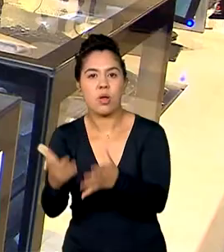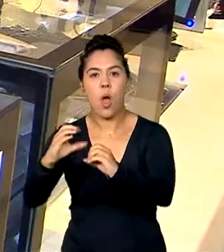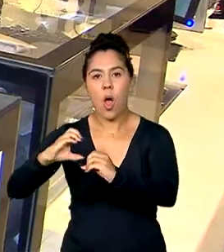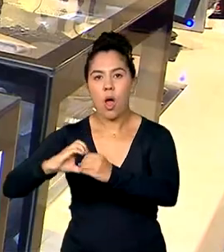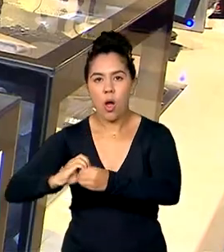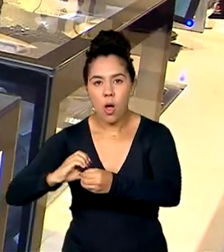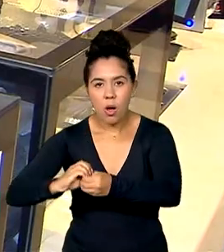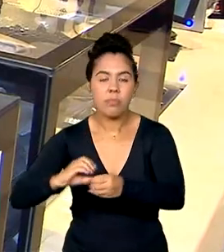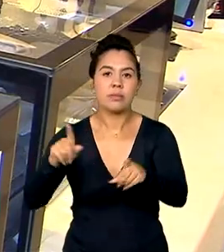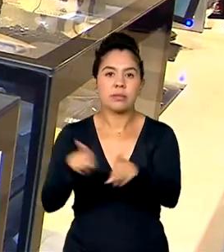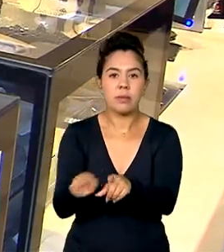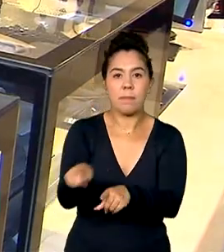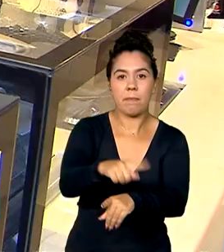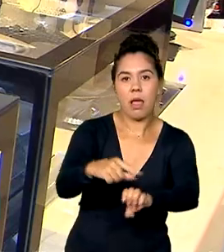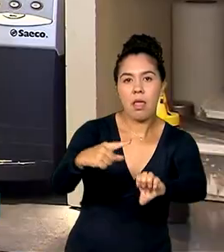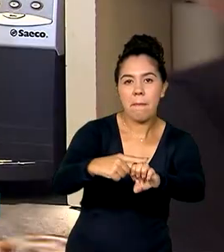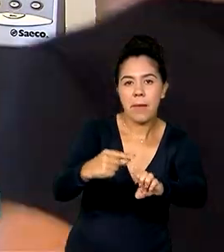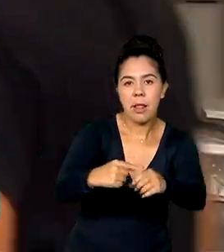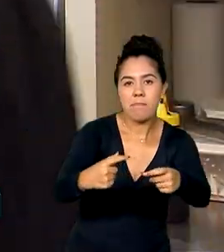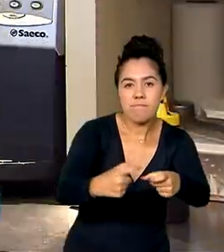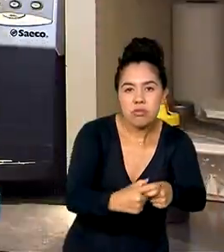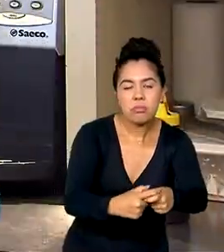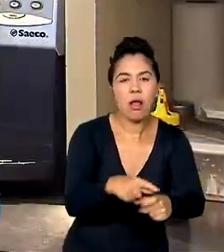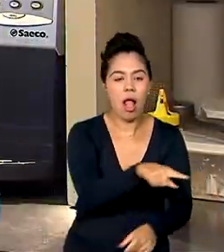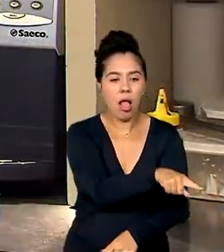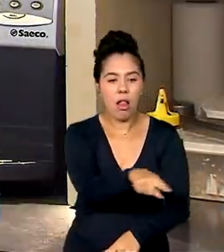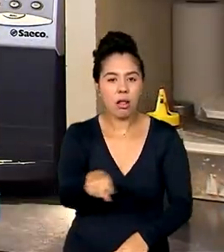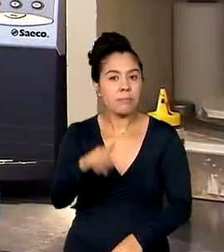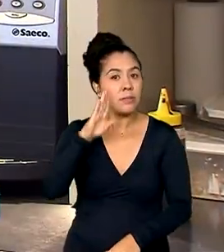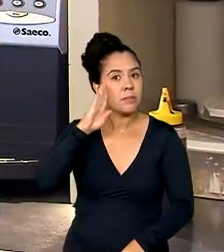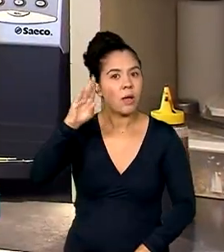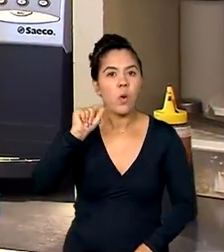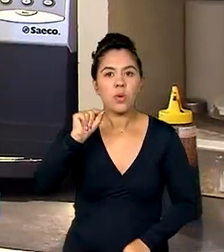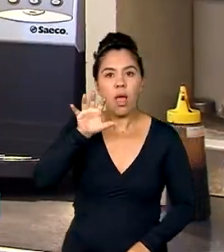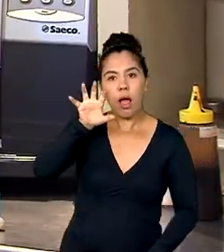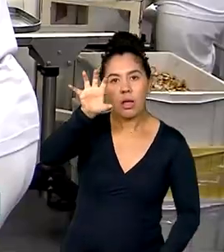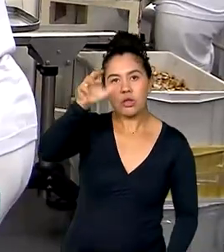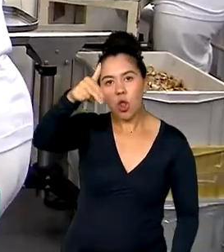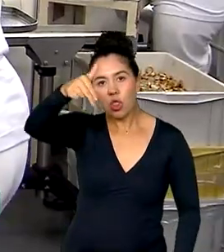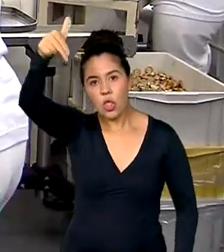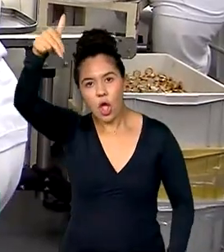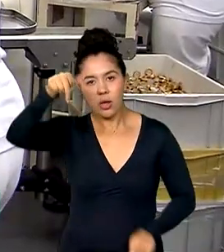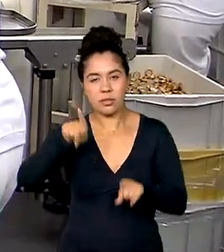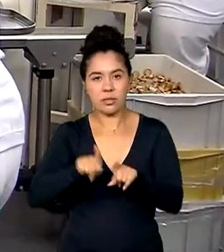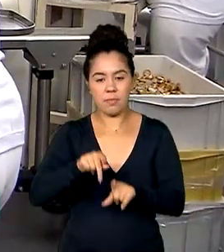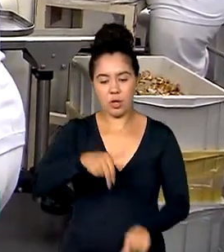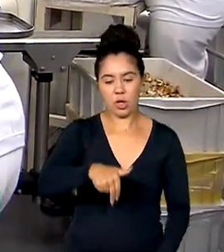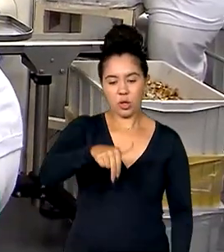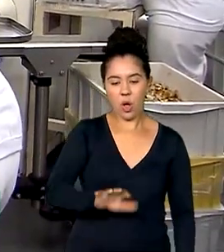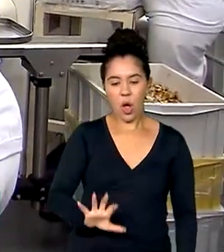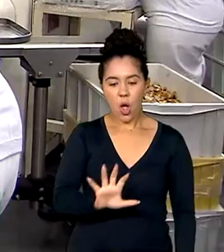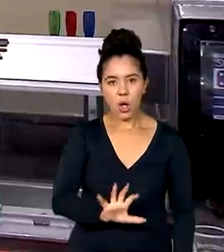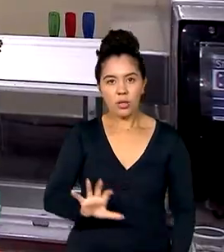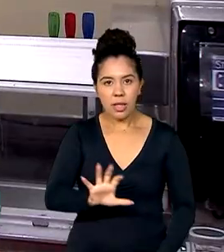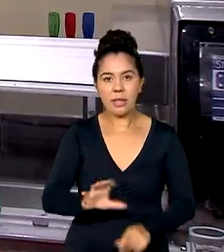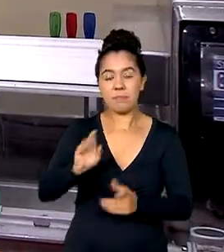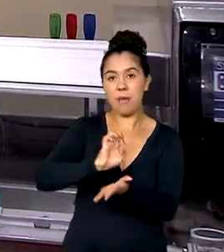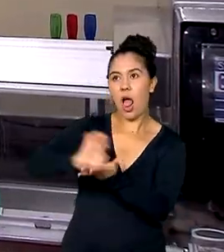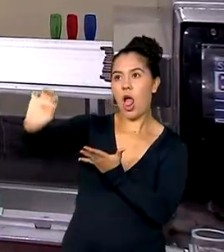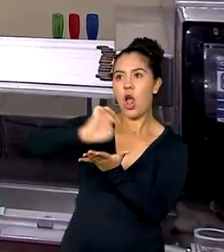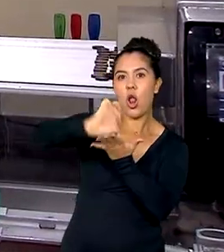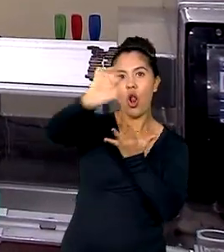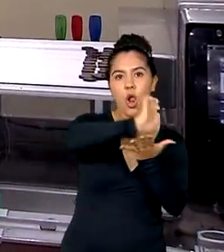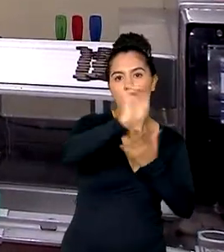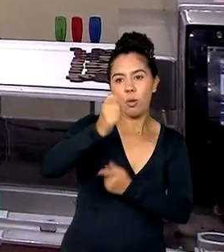cooperativas, micro e pequenas empresas, principalmente nas regiões Norte e Nordeste, a exportarem seus produtos. Junto com